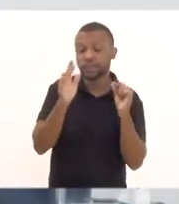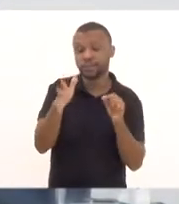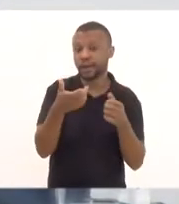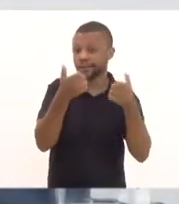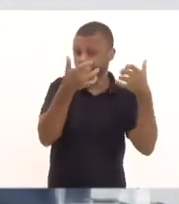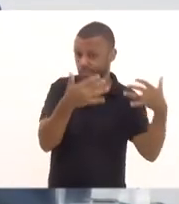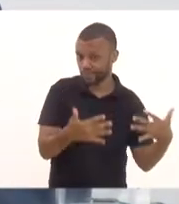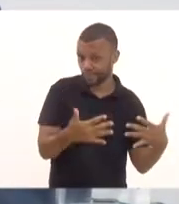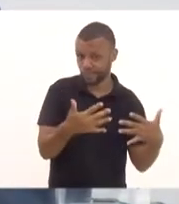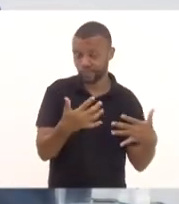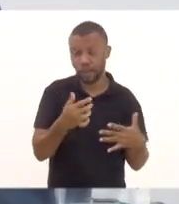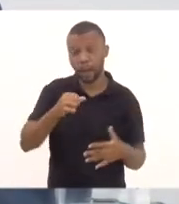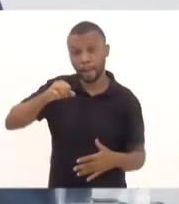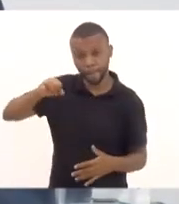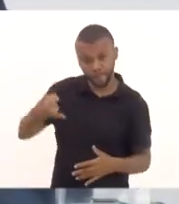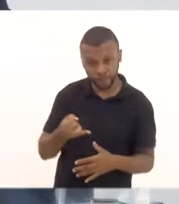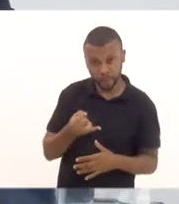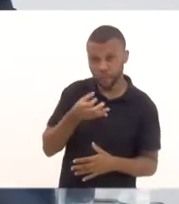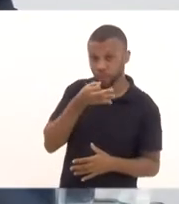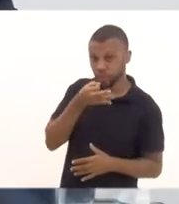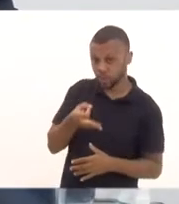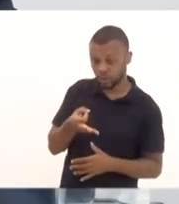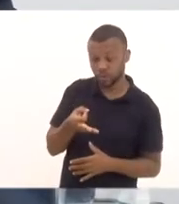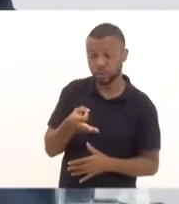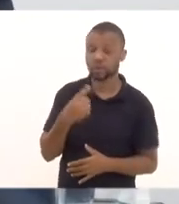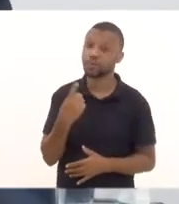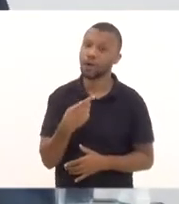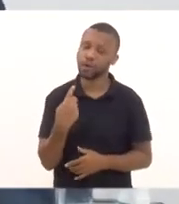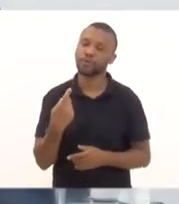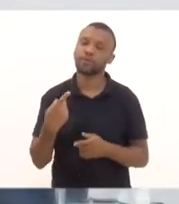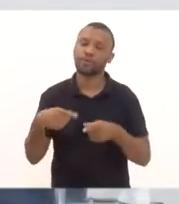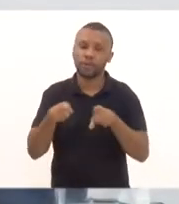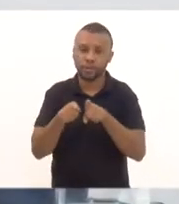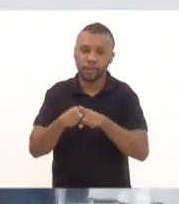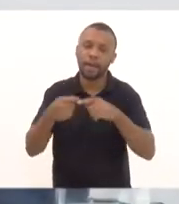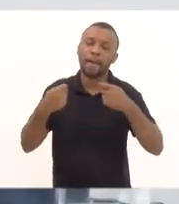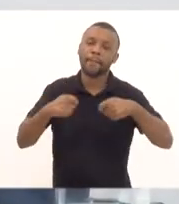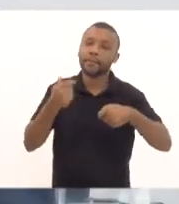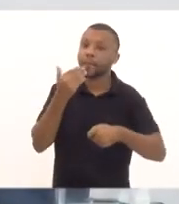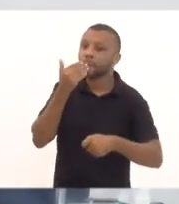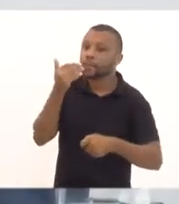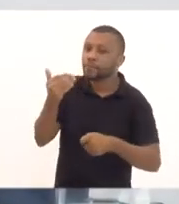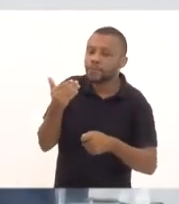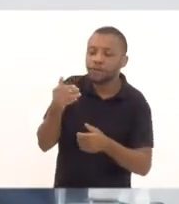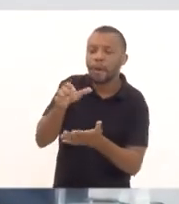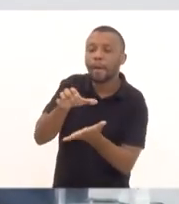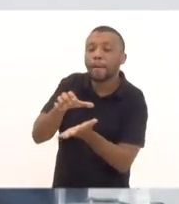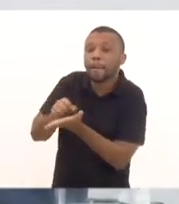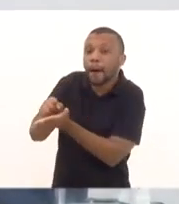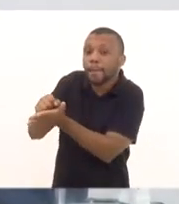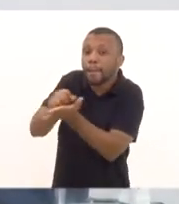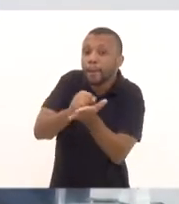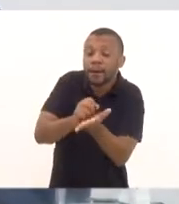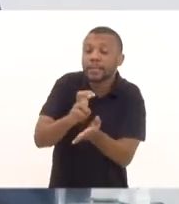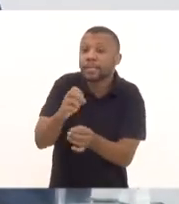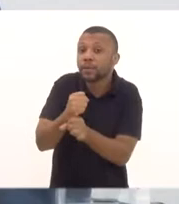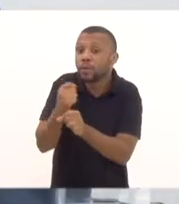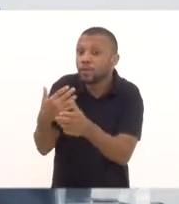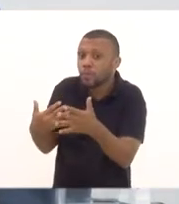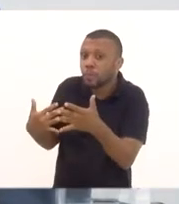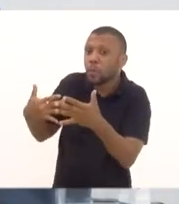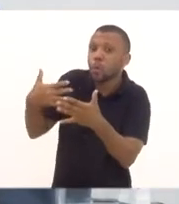faria aproveitando a sugestão da Regiane Sem dúvida alguma que a gente precisa requerer mapa talvez dos últimos cinco anos